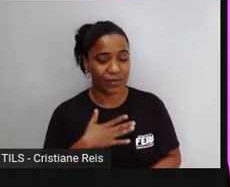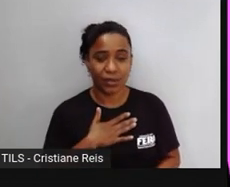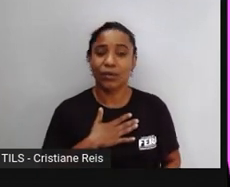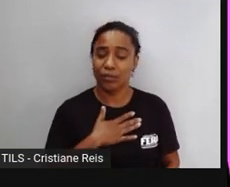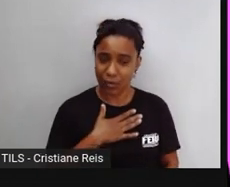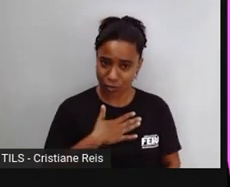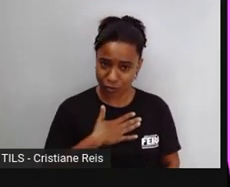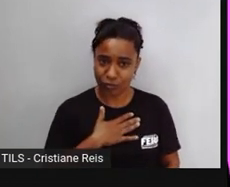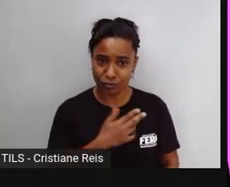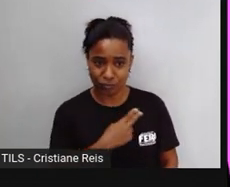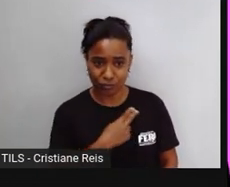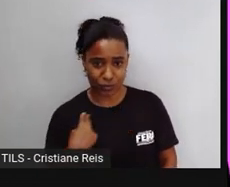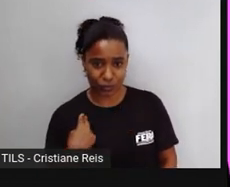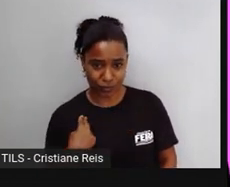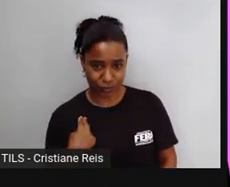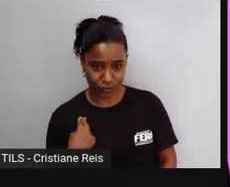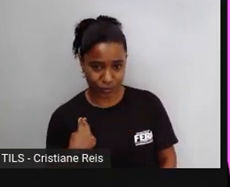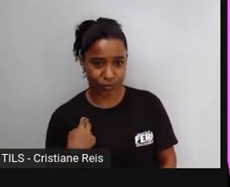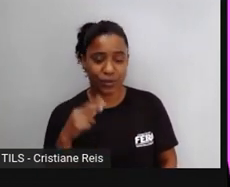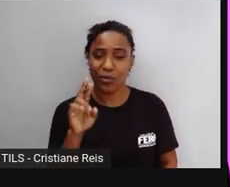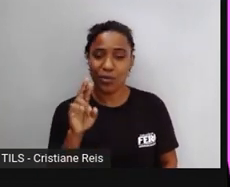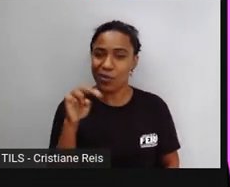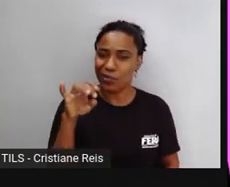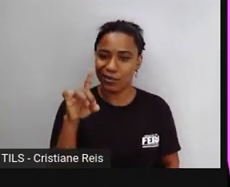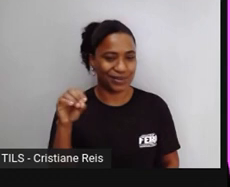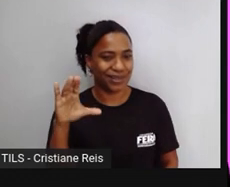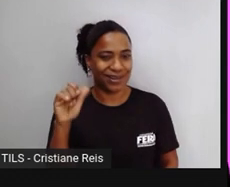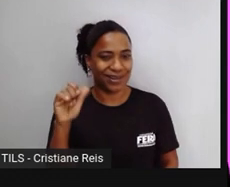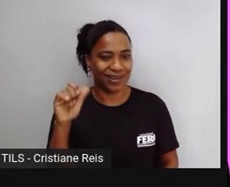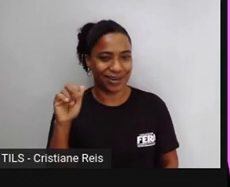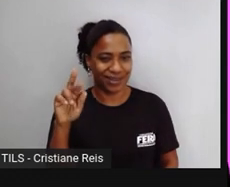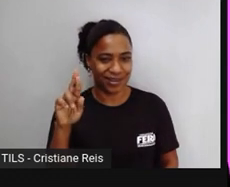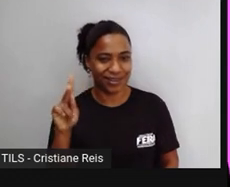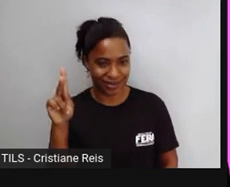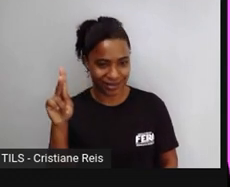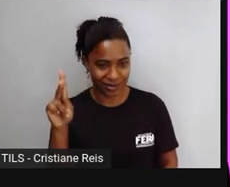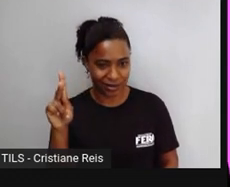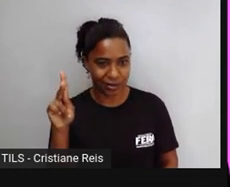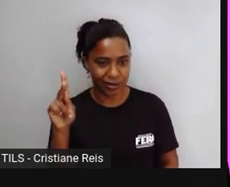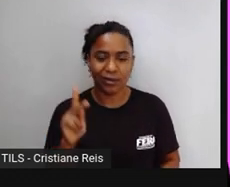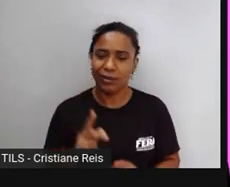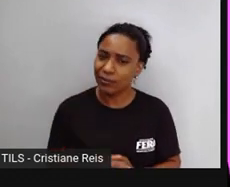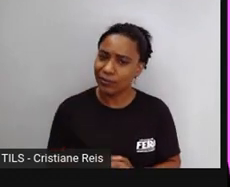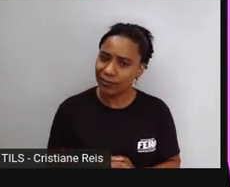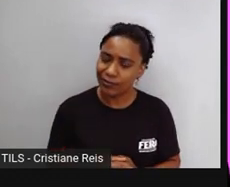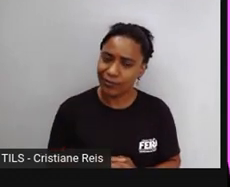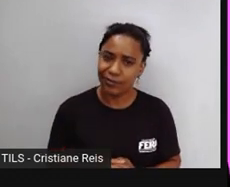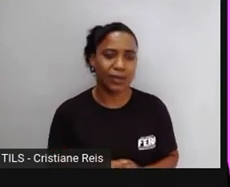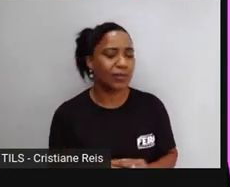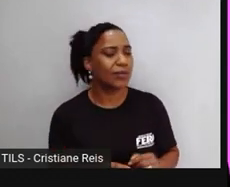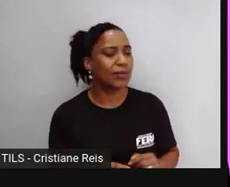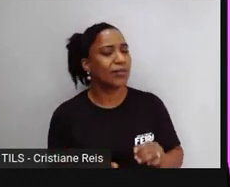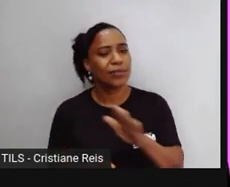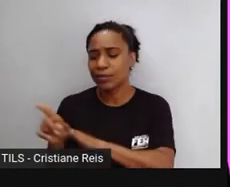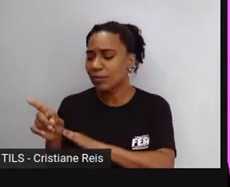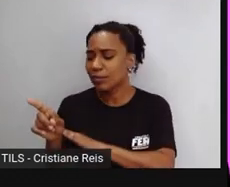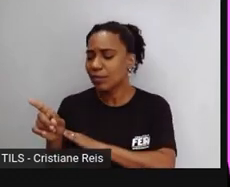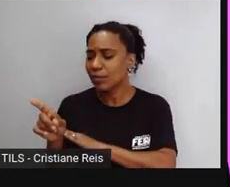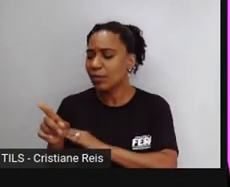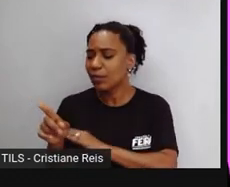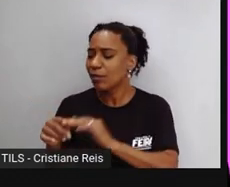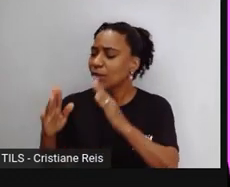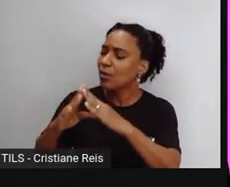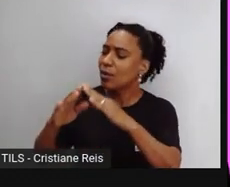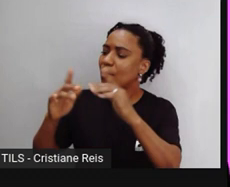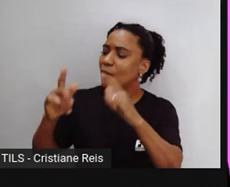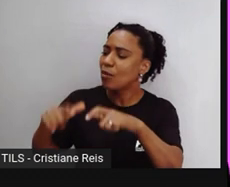sou Ronald Clark. Ok? E a secretária pergunta, where do you live? Onde você mora? I